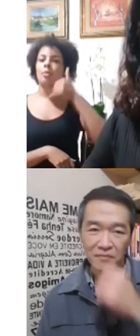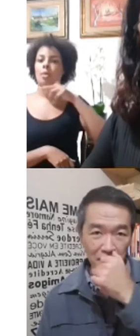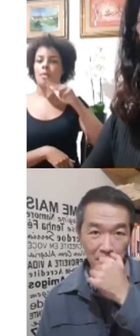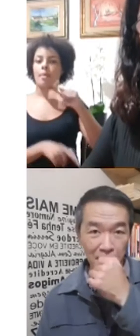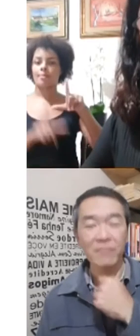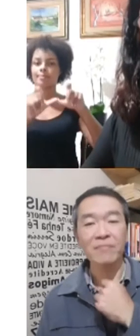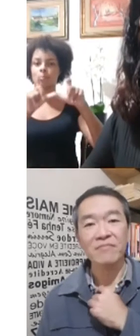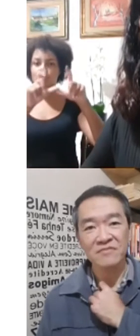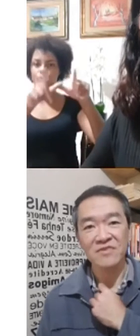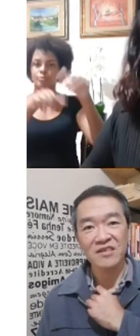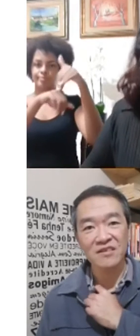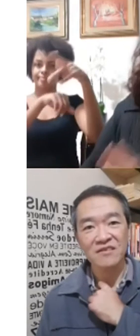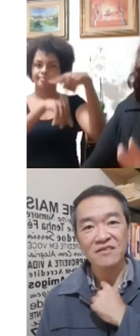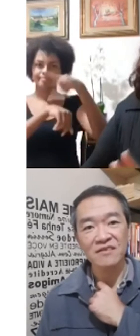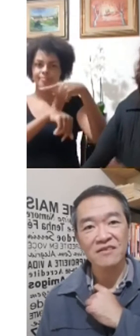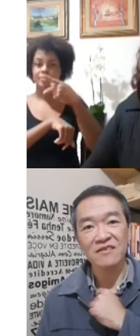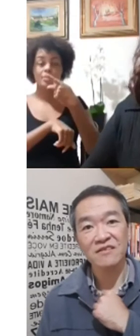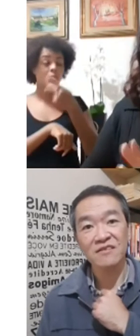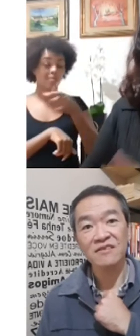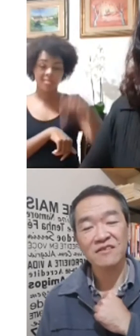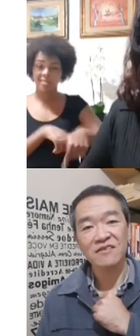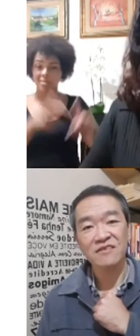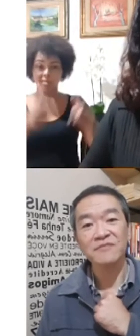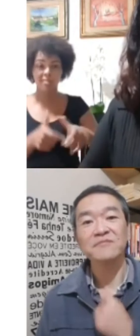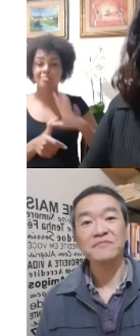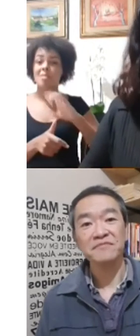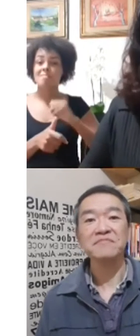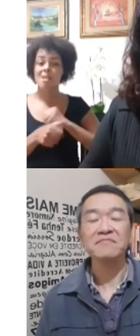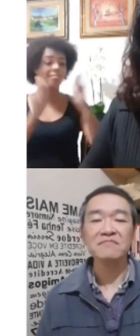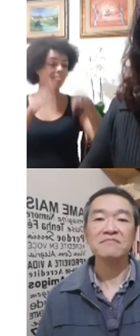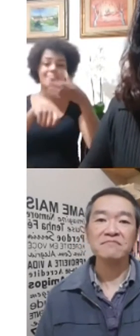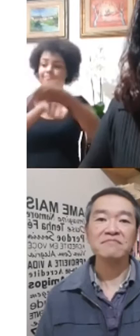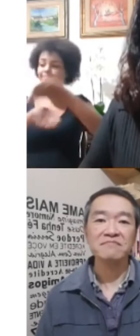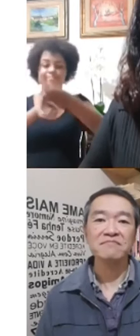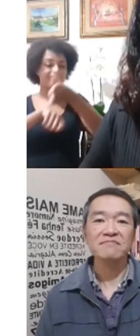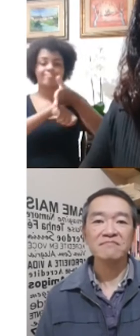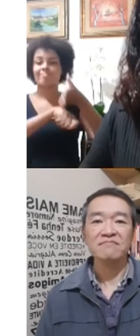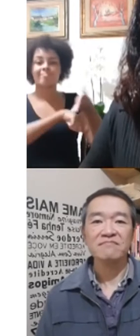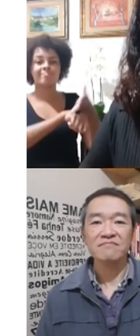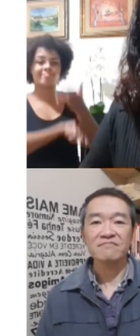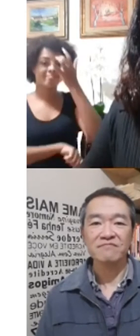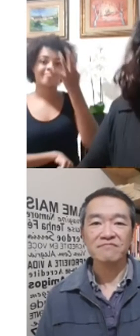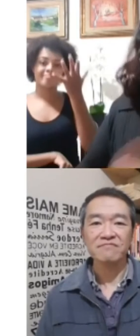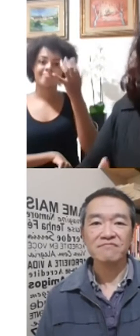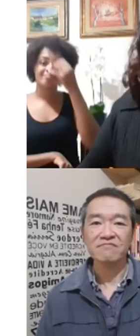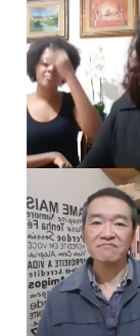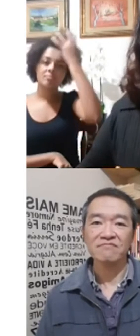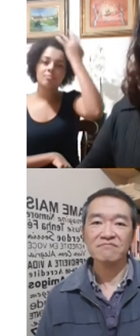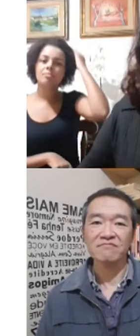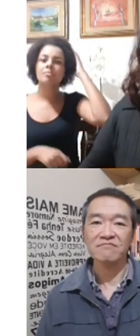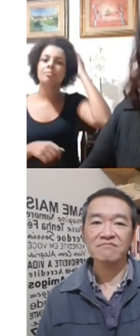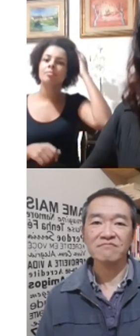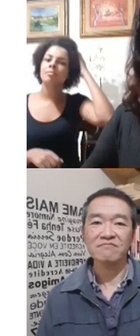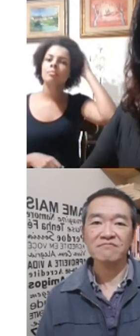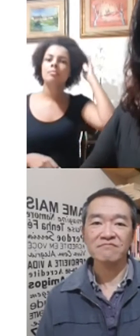recentemente viagem também para fora, e ela falou: você ia adorar, você teria acesso a tudo aqui. Então, são esses dois